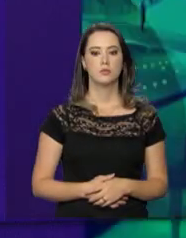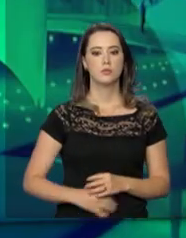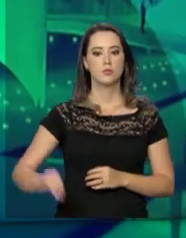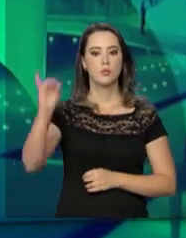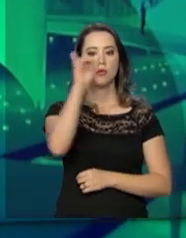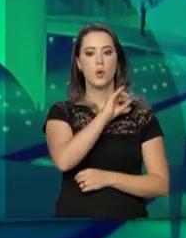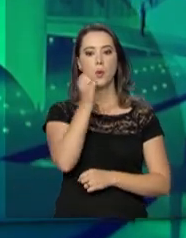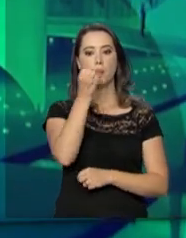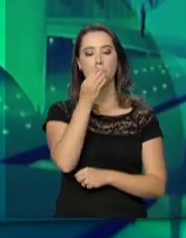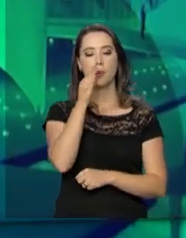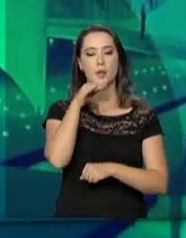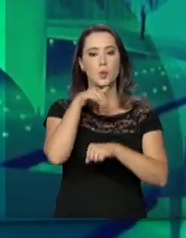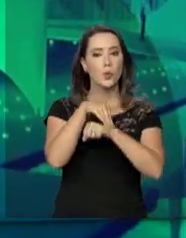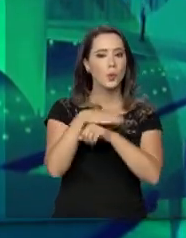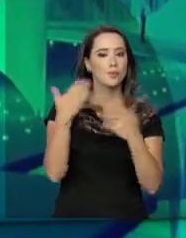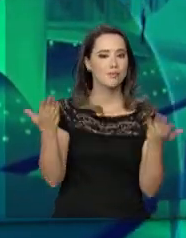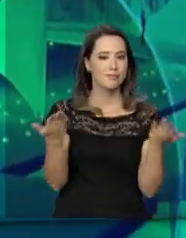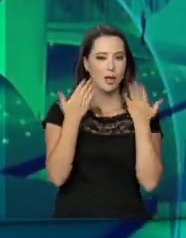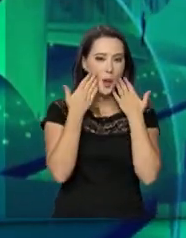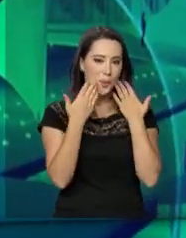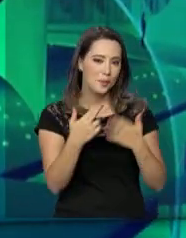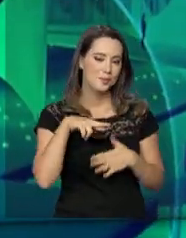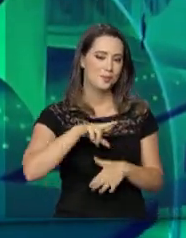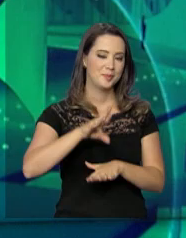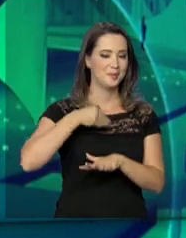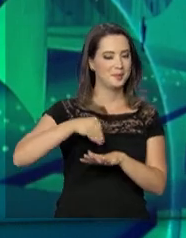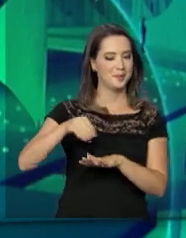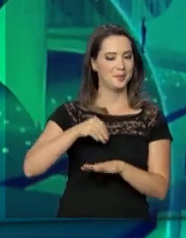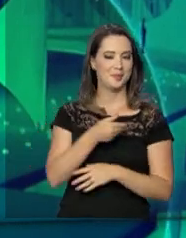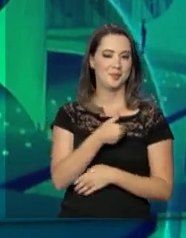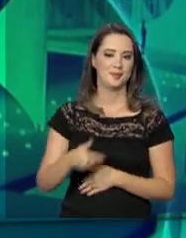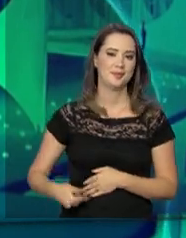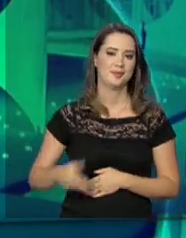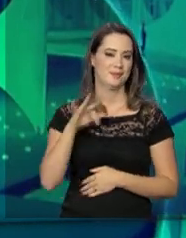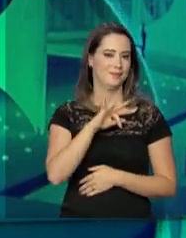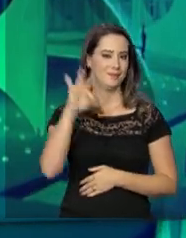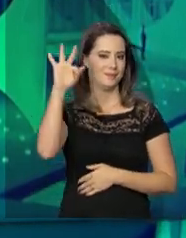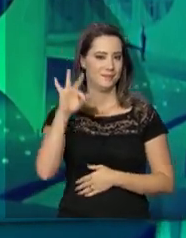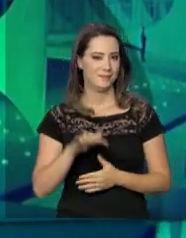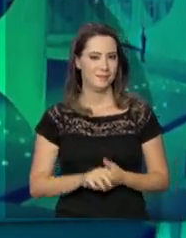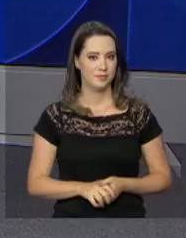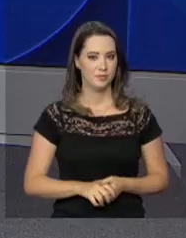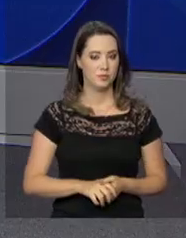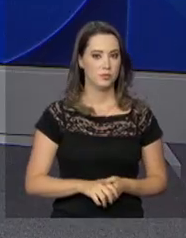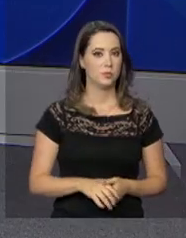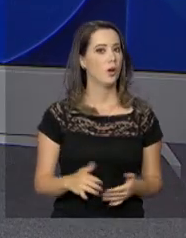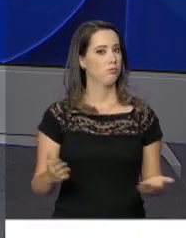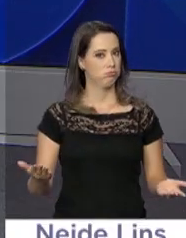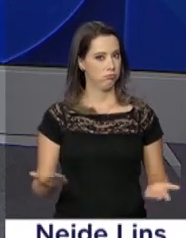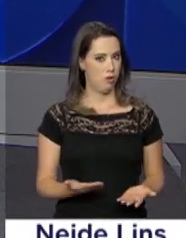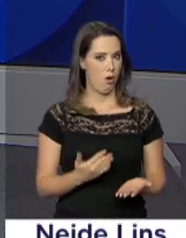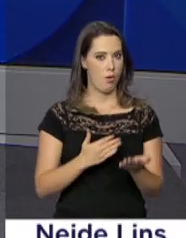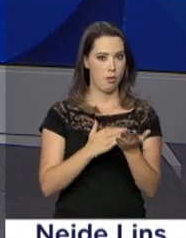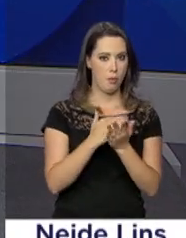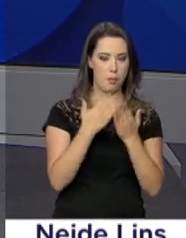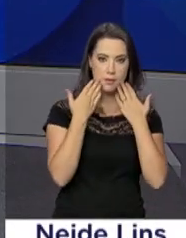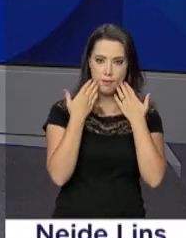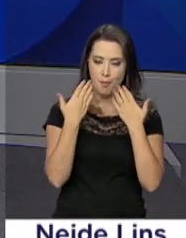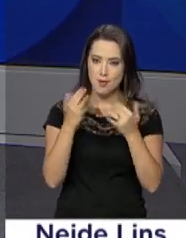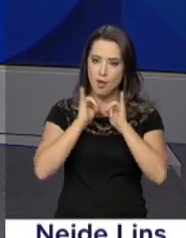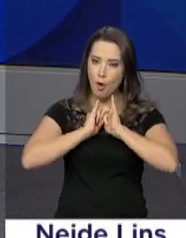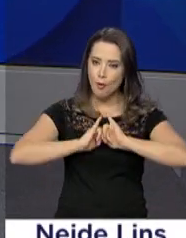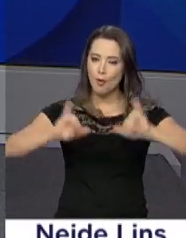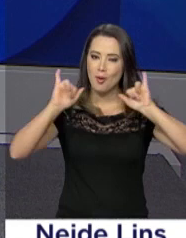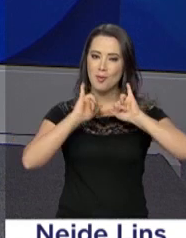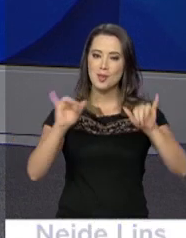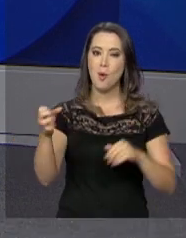Olá, boa noite. Voltamos com o repórter NBR e as notícias do governo federal. E nós começamos esta edição com uma boa